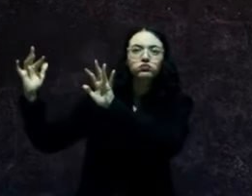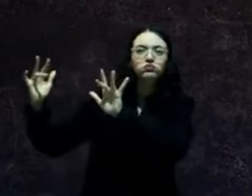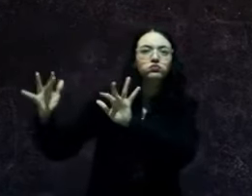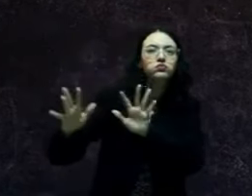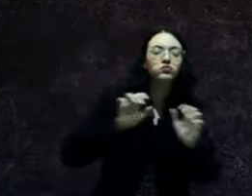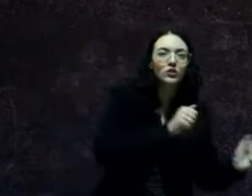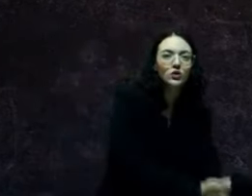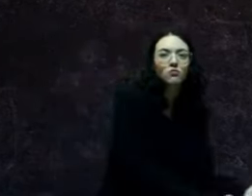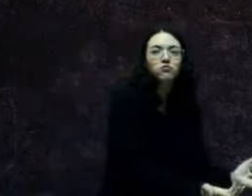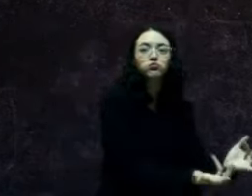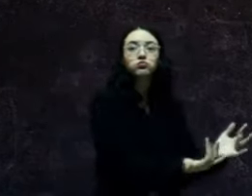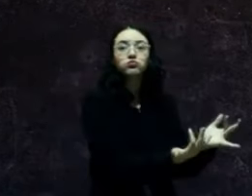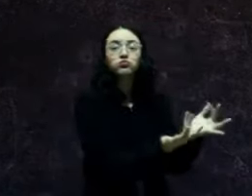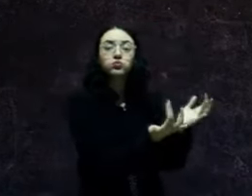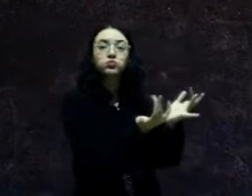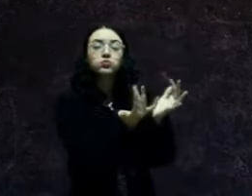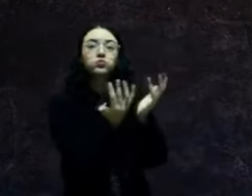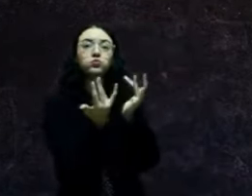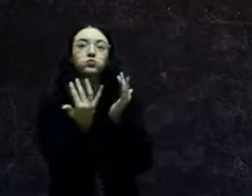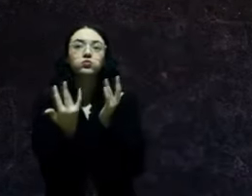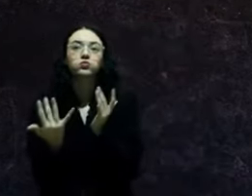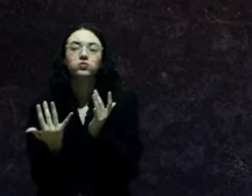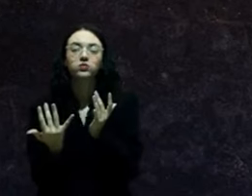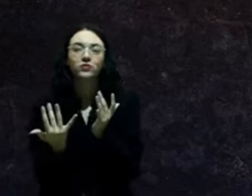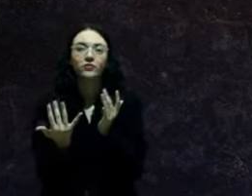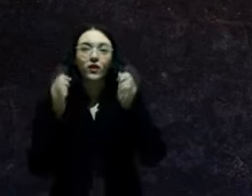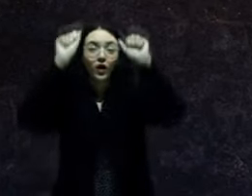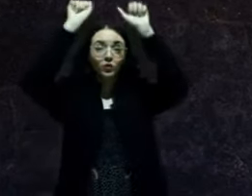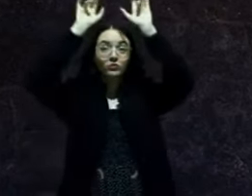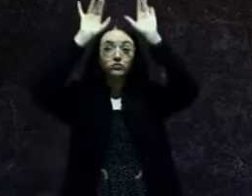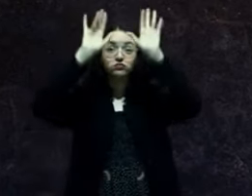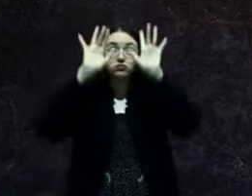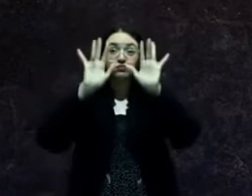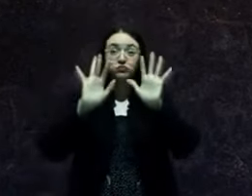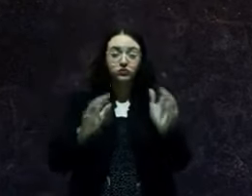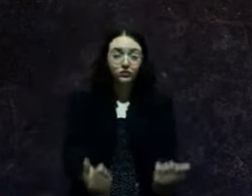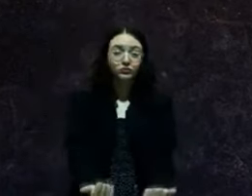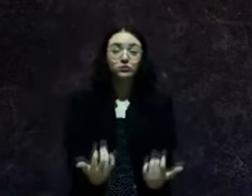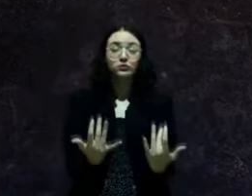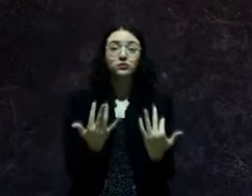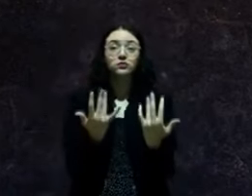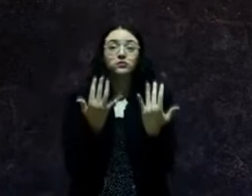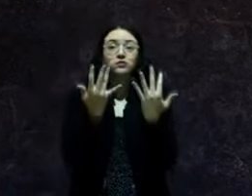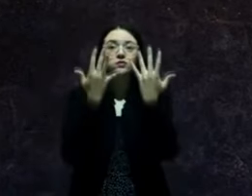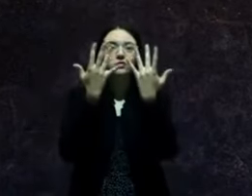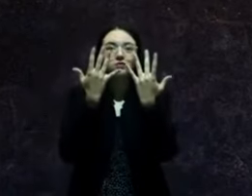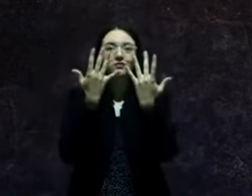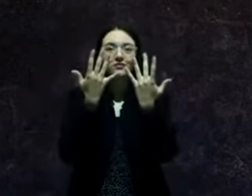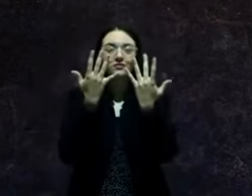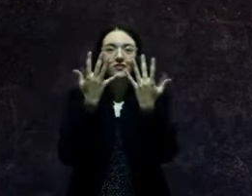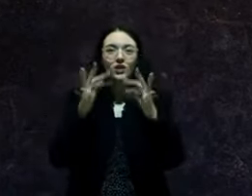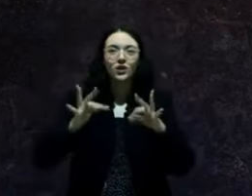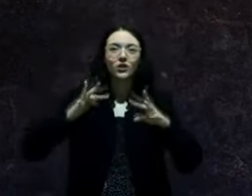Muitos virão do Ocidente. Virão do Norte. Virão do Sul. E eles